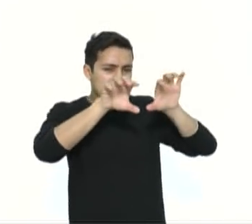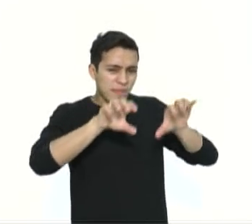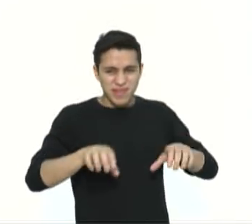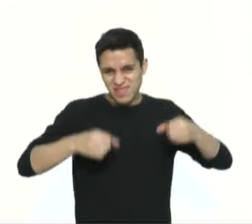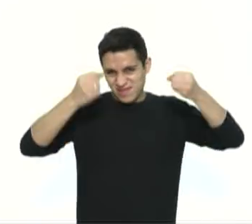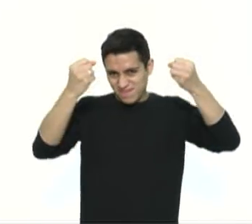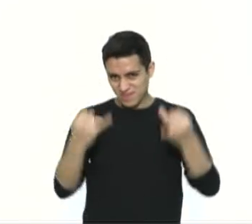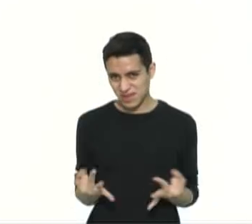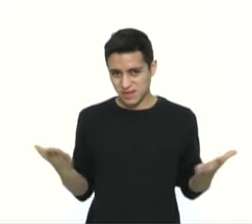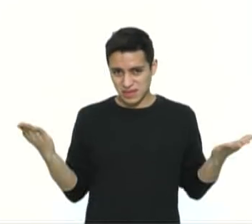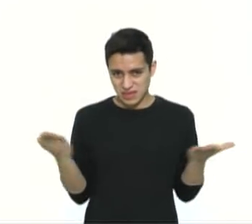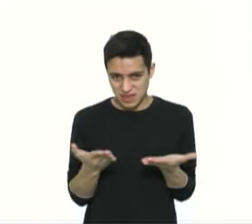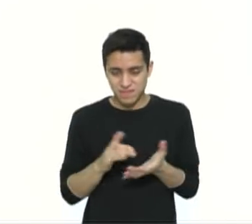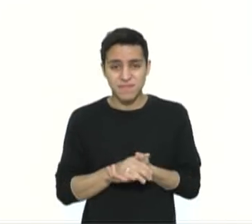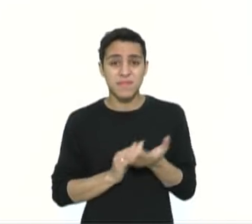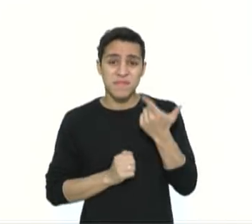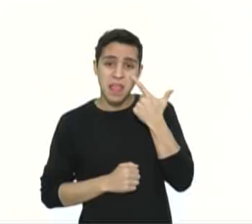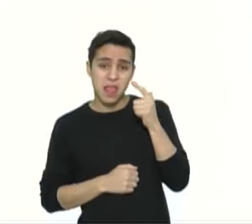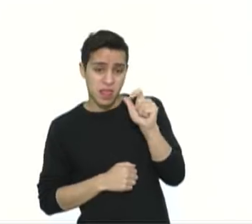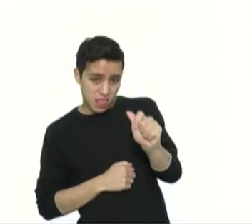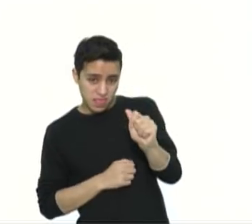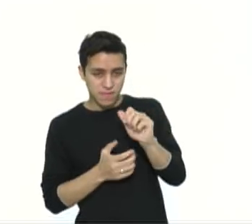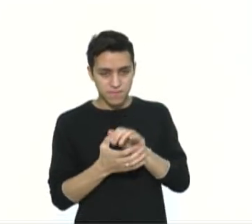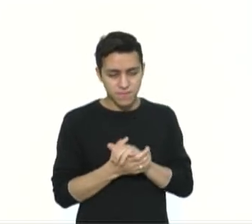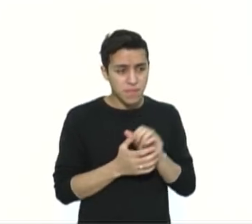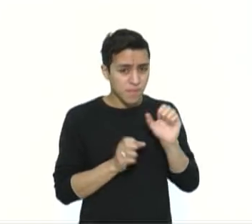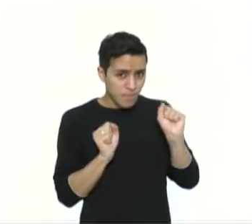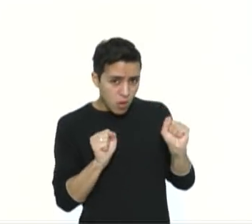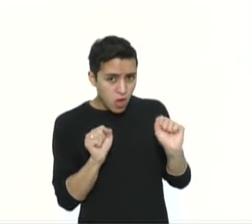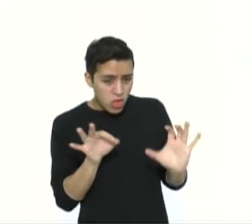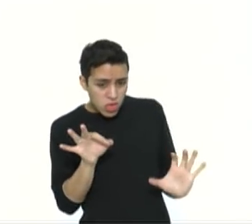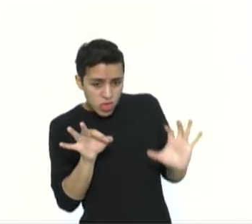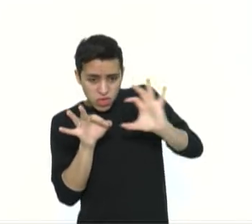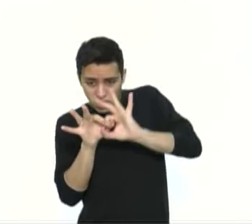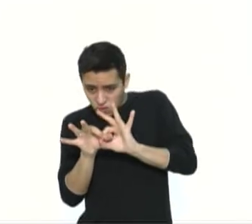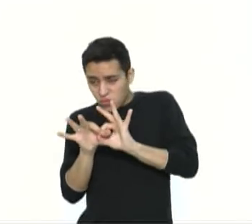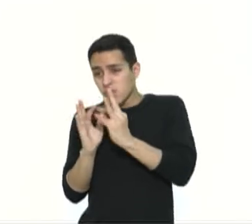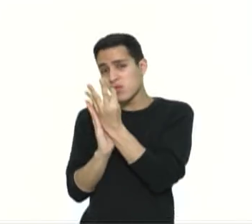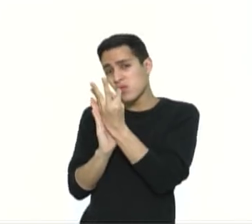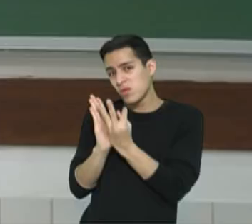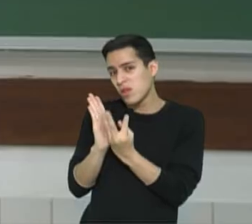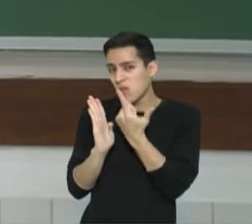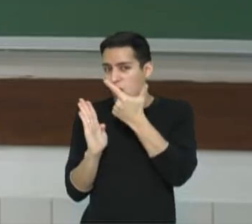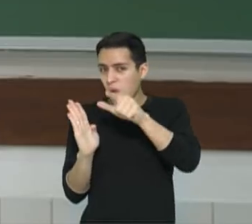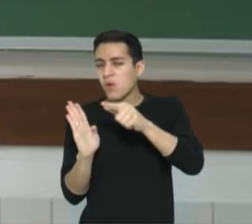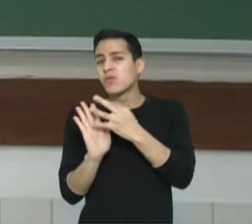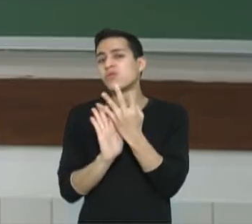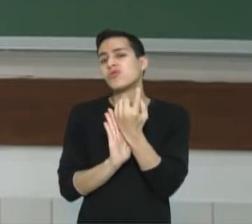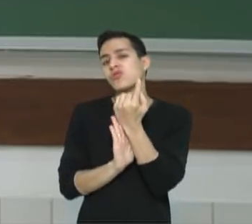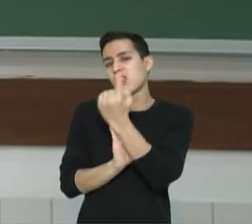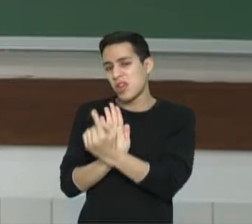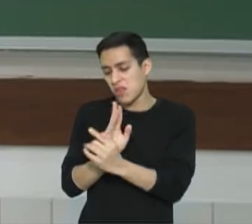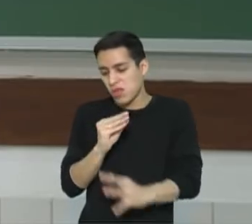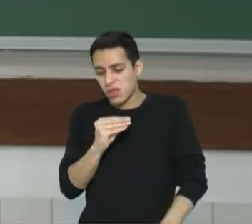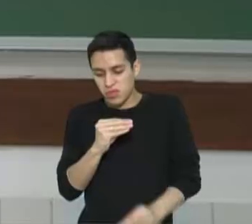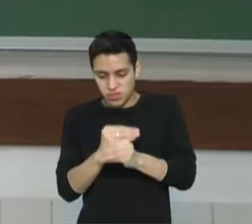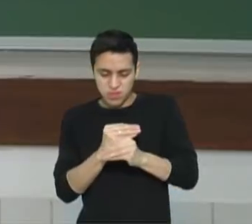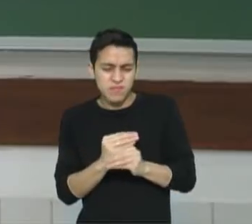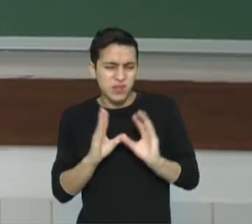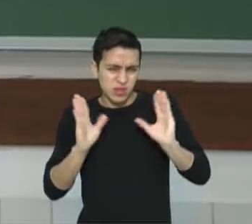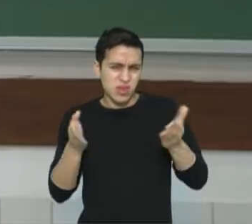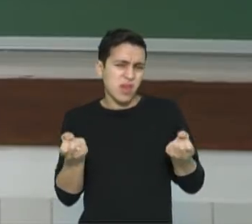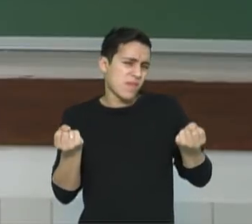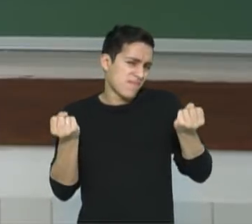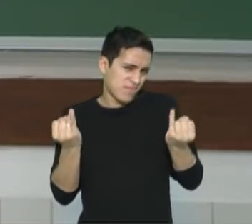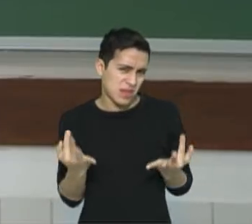discutindo, né? Letra A. Pode acompanhar outros gêneros complementando-os? Né? A gente já falou um pouco disso, mas eu quero que